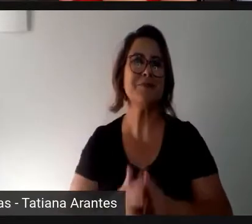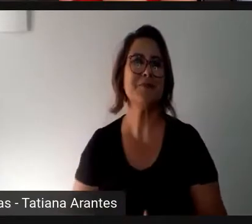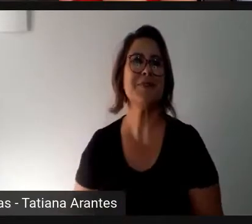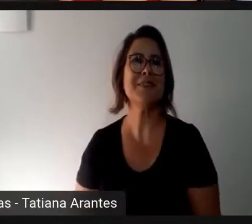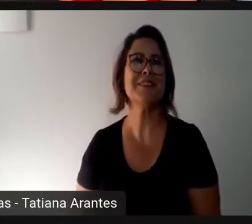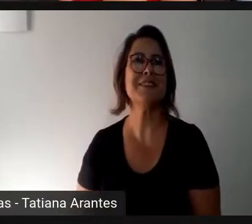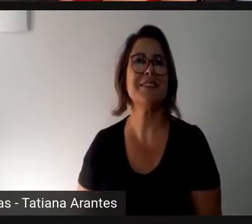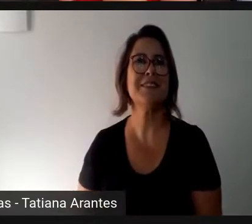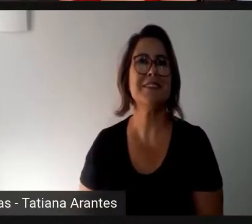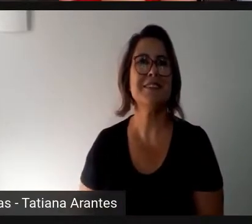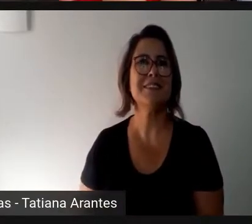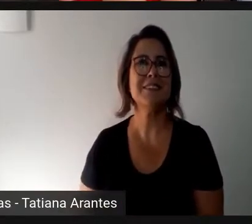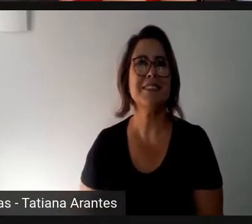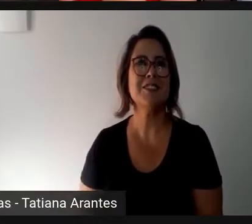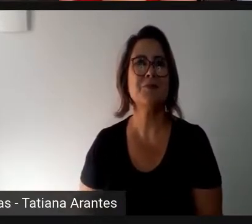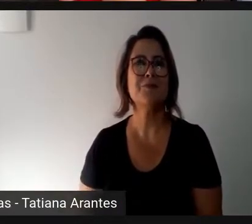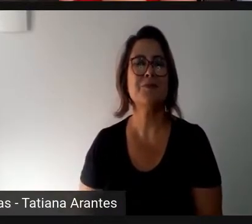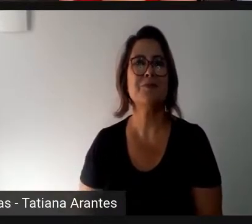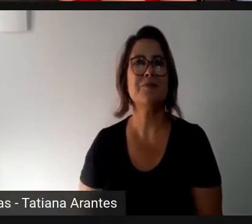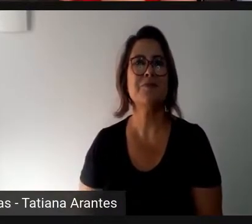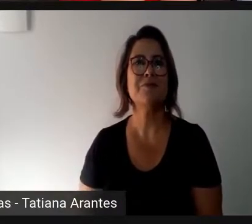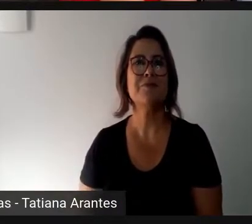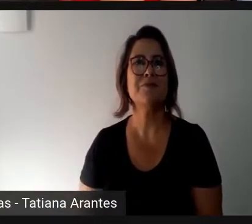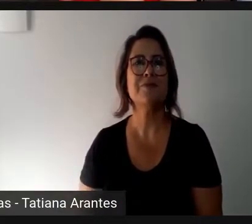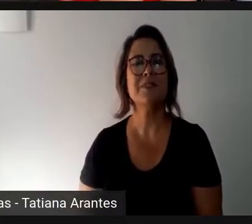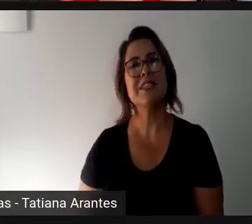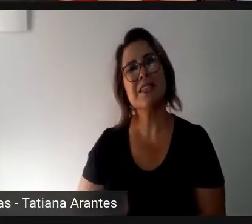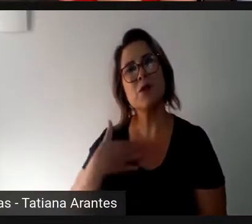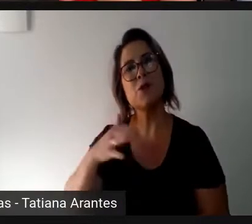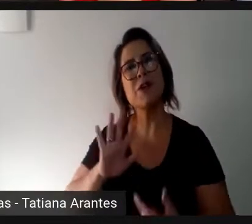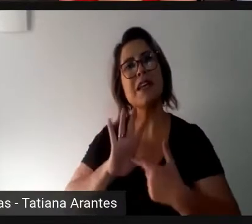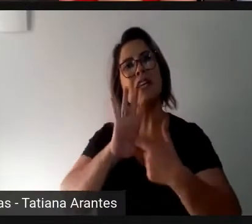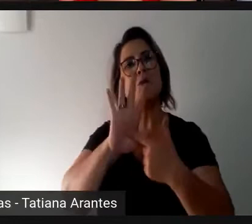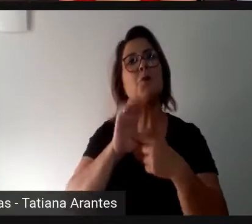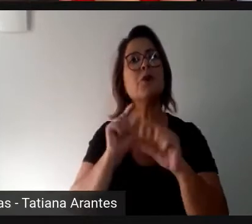É o que eu teria a dizer, né, no mais, dessas diferenças, assim, sabe?